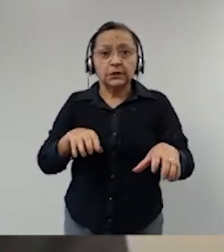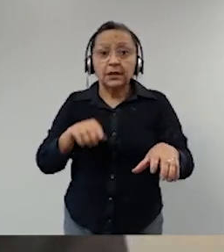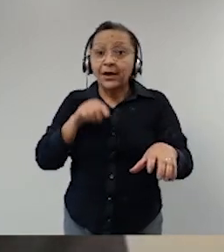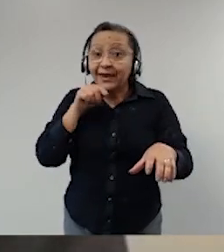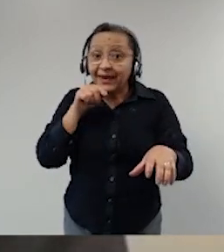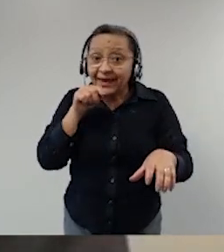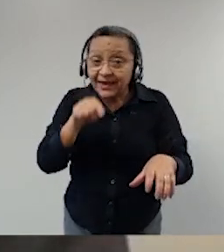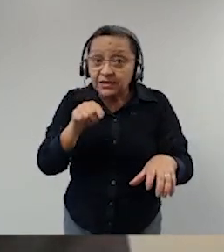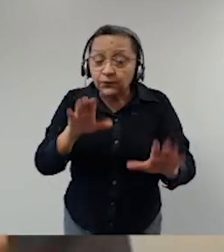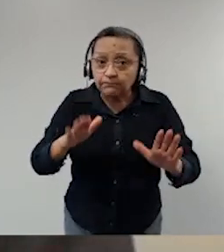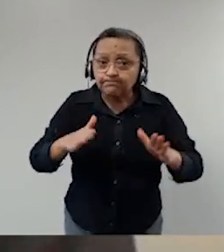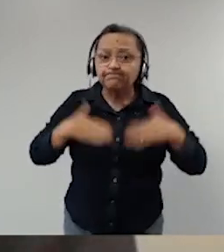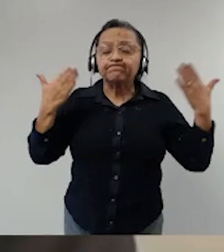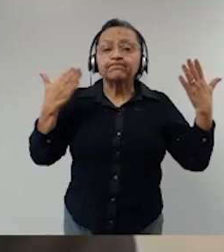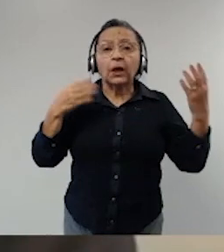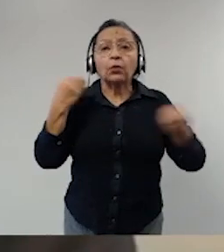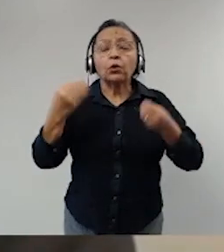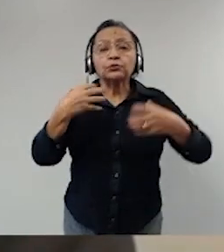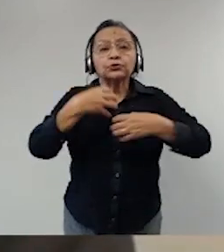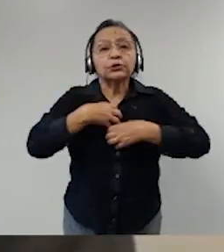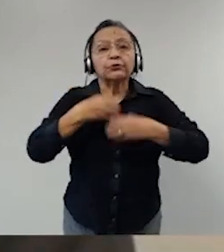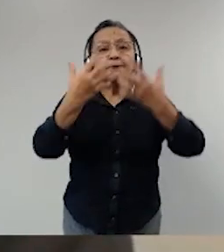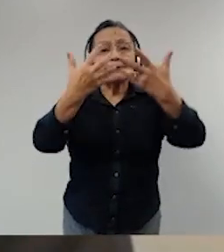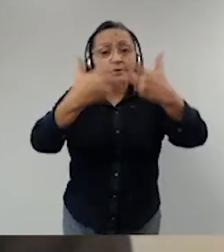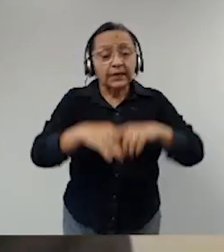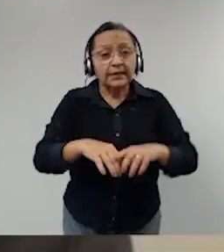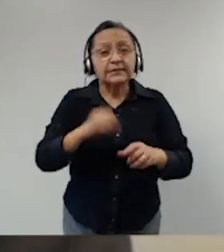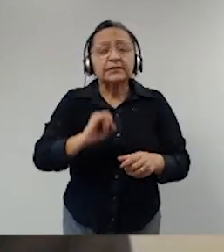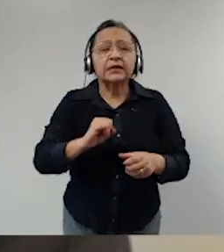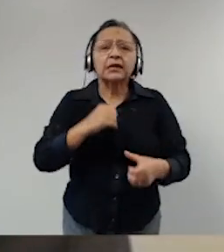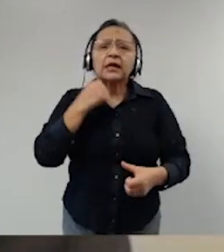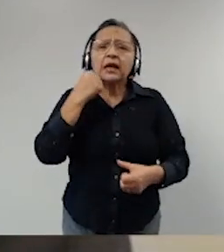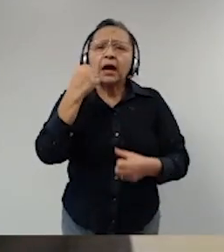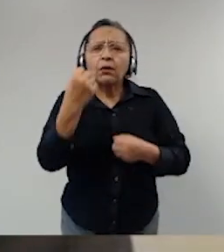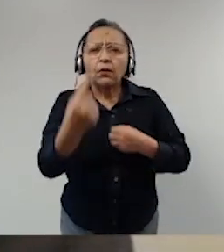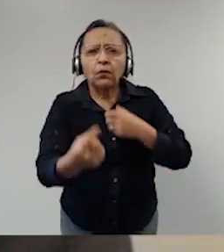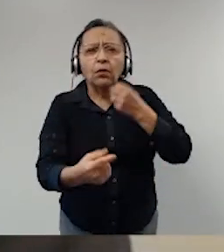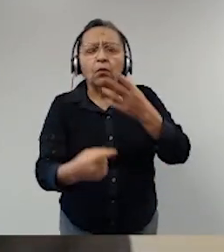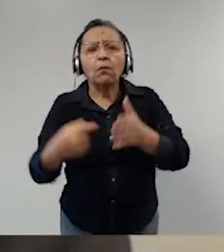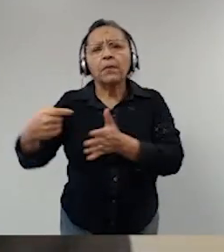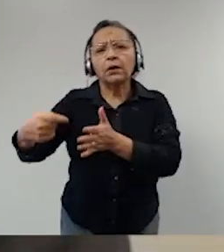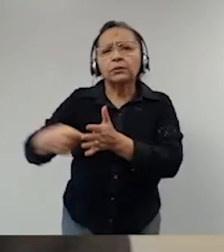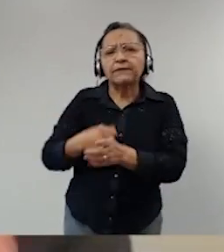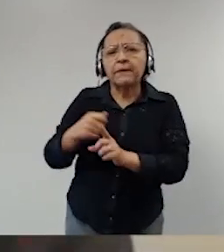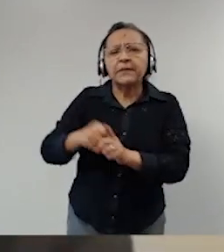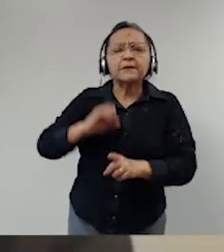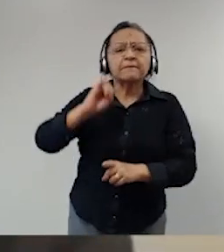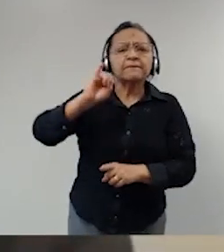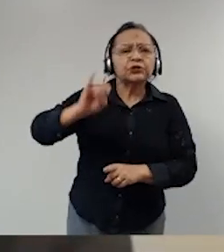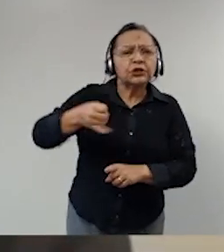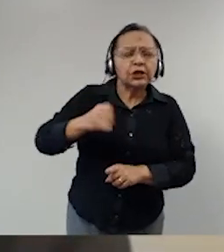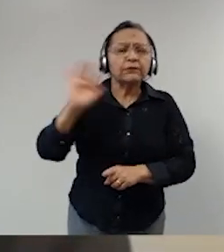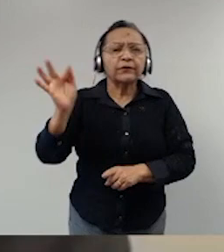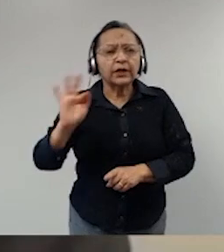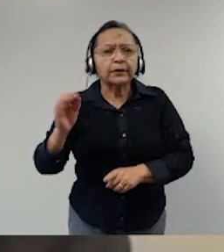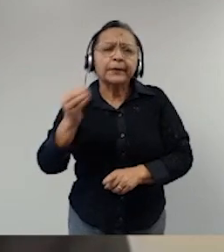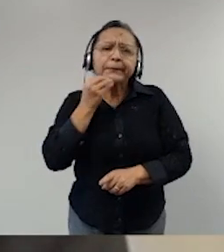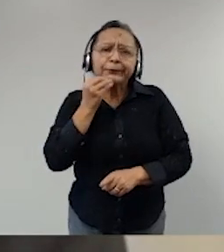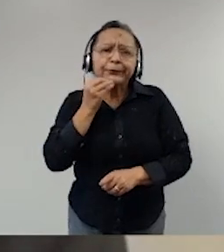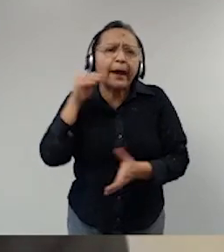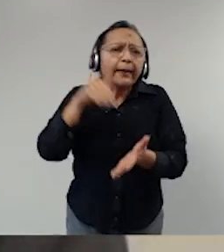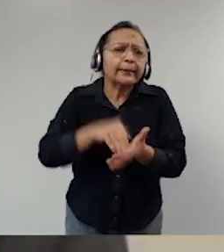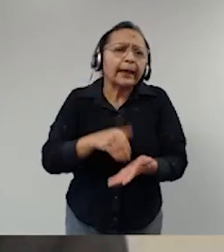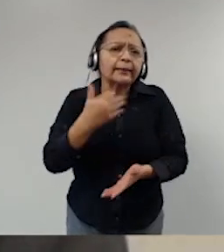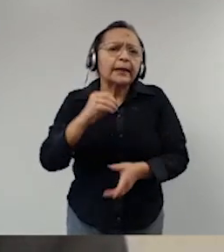na nossa maneira de funcionar. Se o Décio me tivesse perguntado em janeiro, em fevereiro, podia-me ter perguntado no dia 10 de março